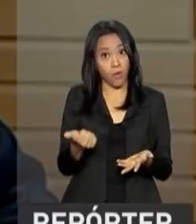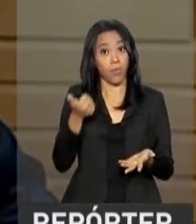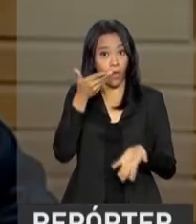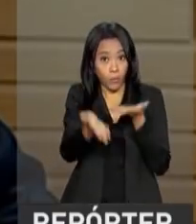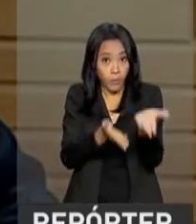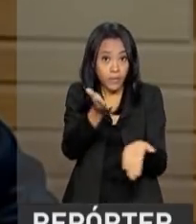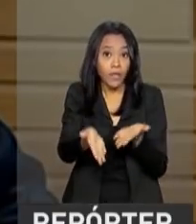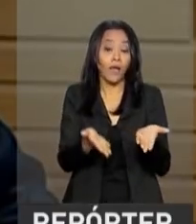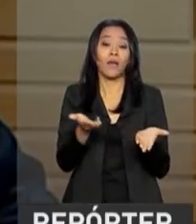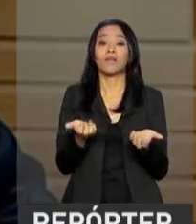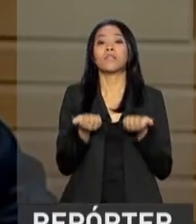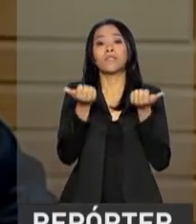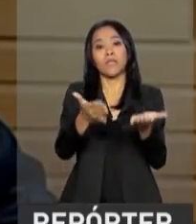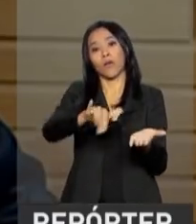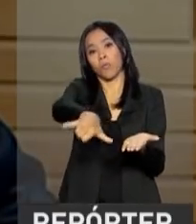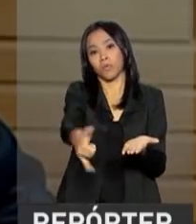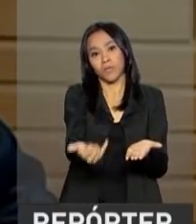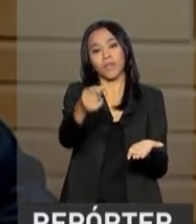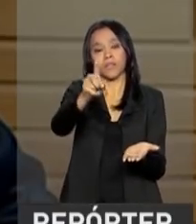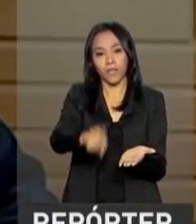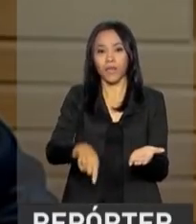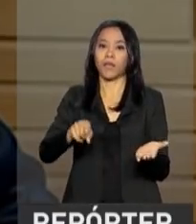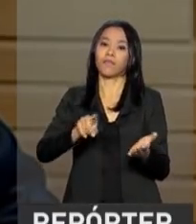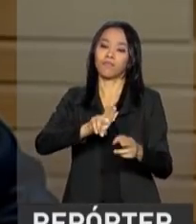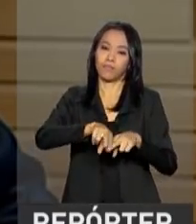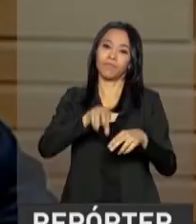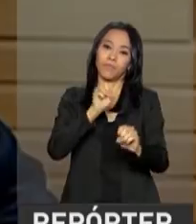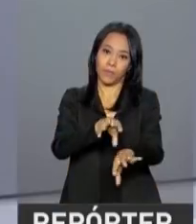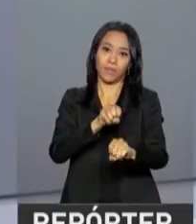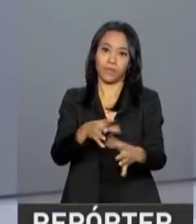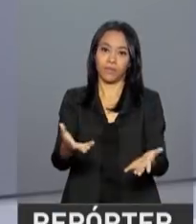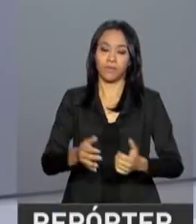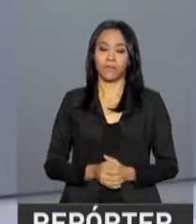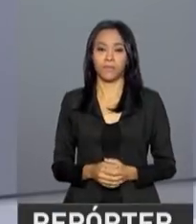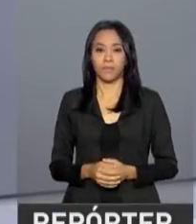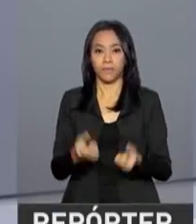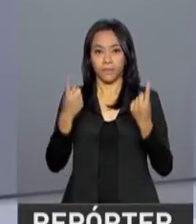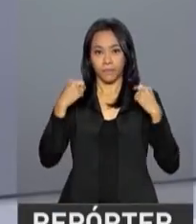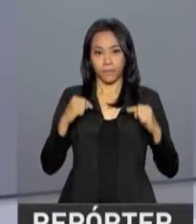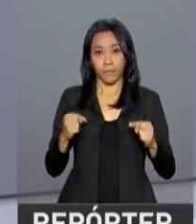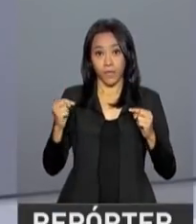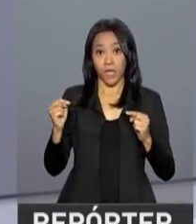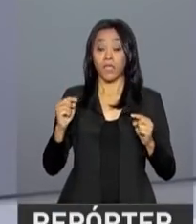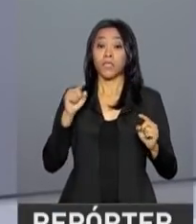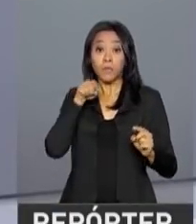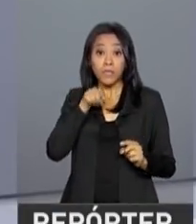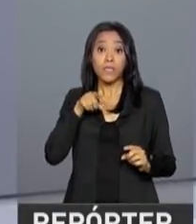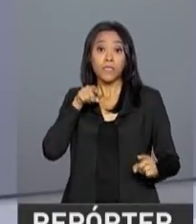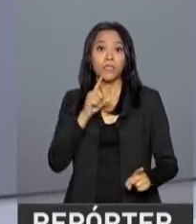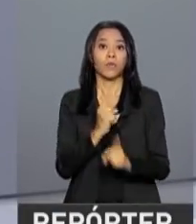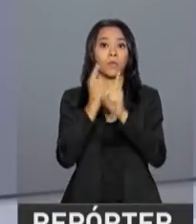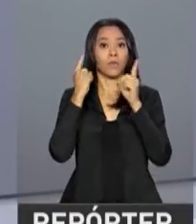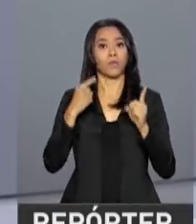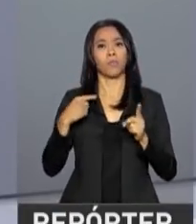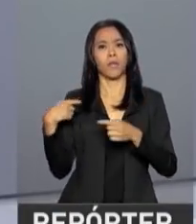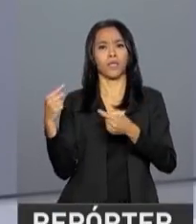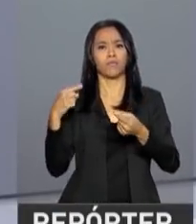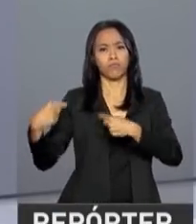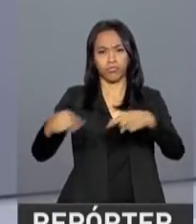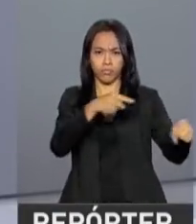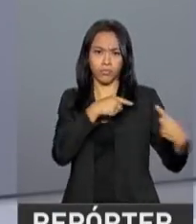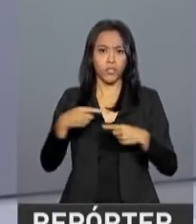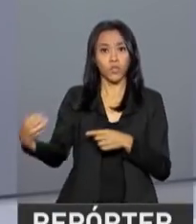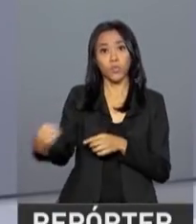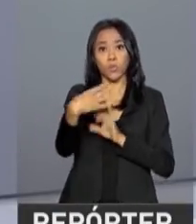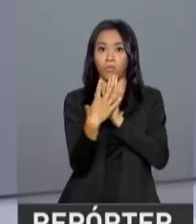eqüidade de oportunidades que não seja por intermédio da educação também durante o encontro para discutir o novo fies o